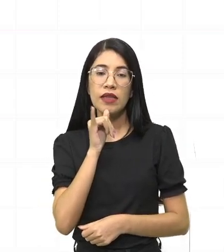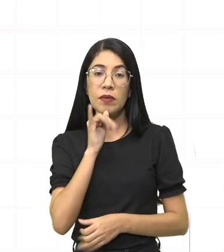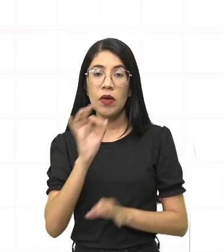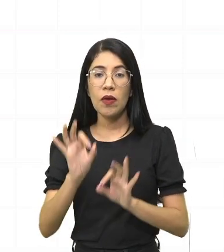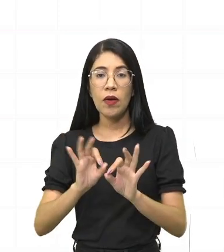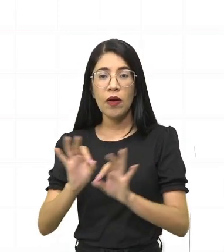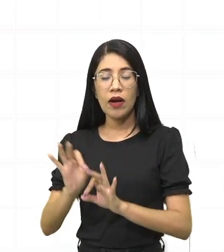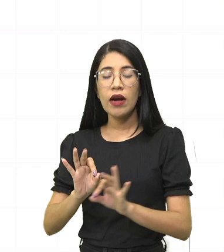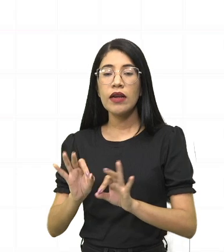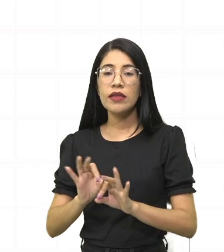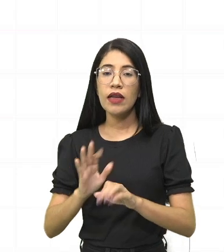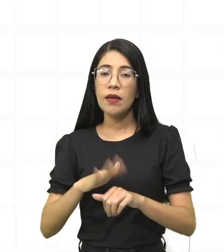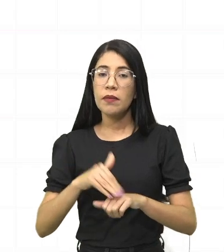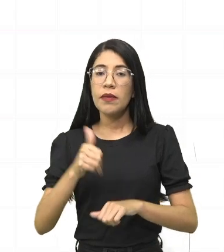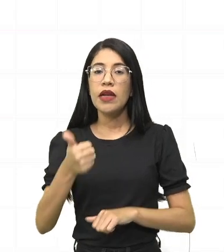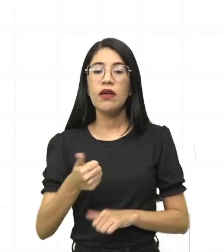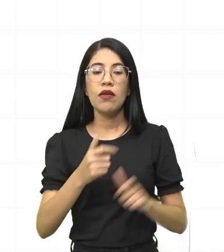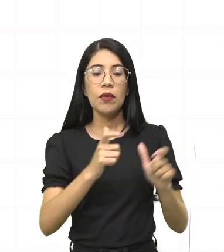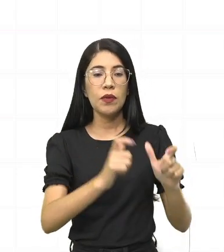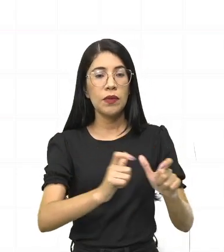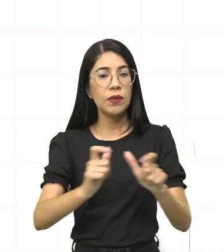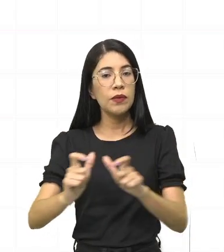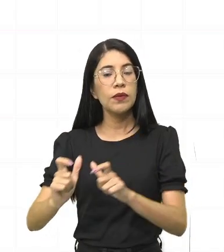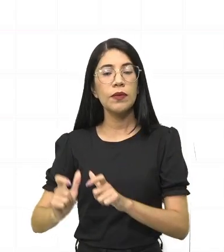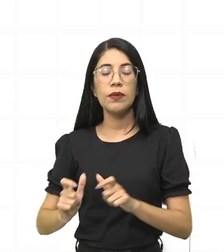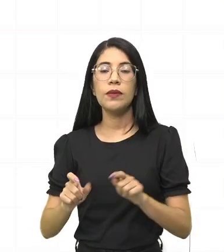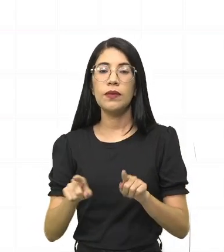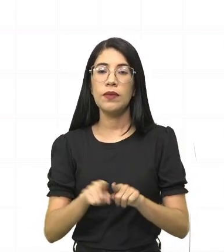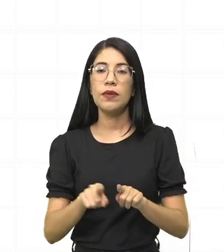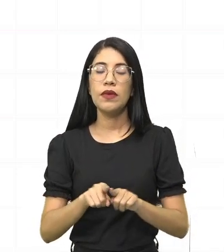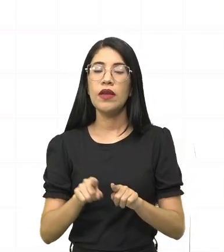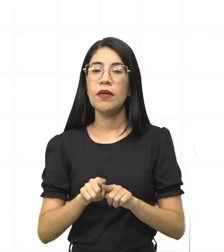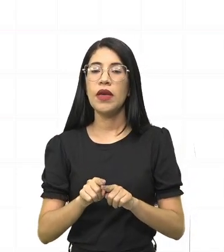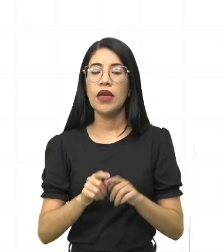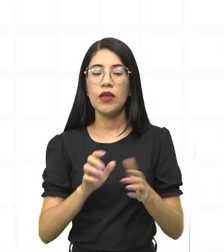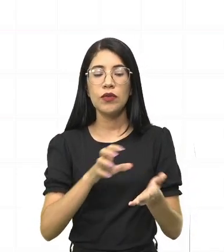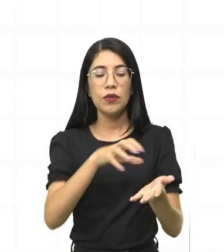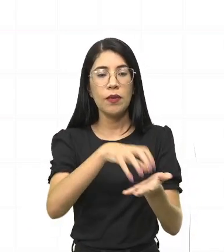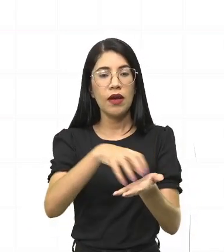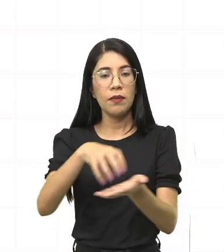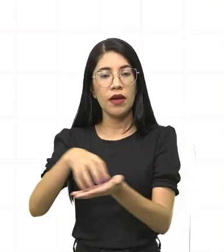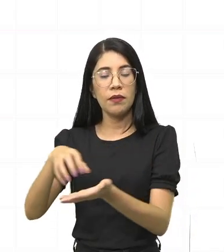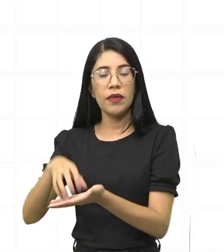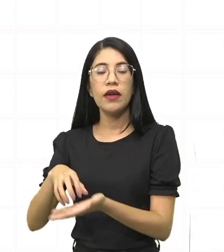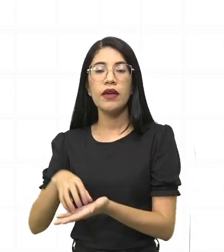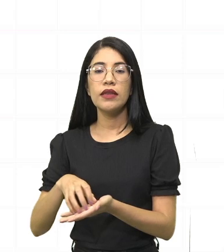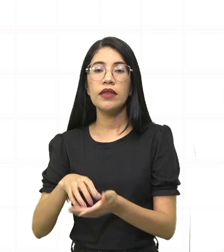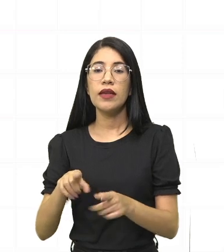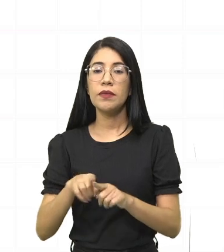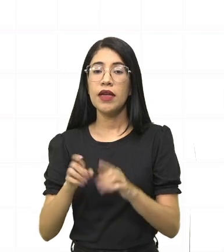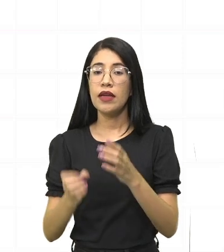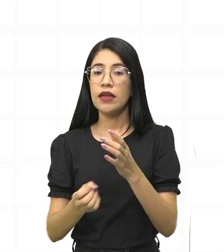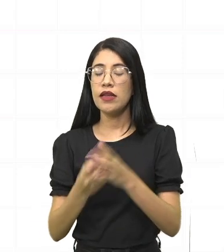planejamento cuidadoso, da localização dos parques e a implementação de sistemas de detecção